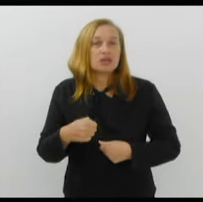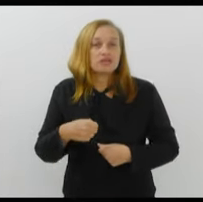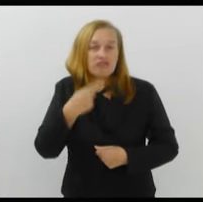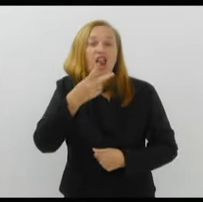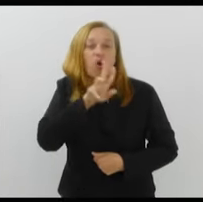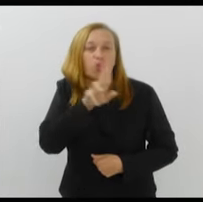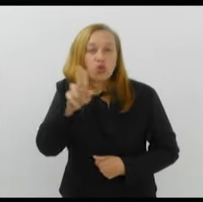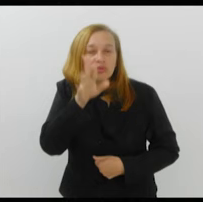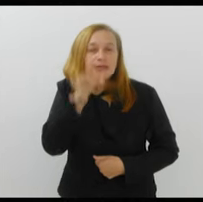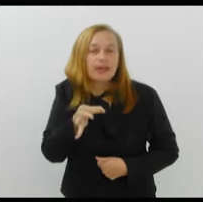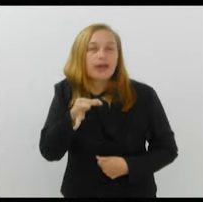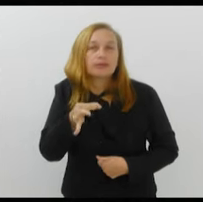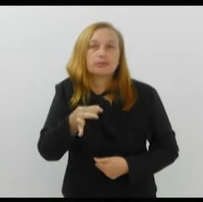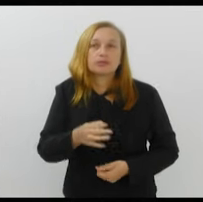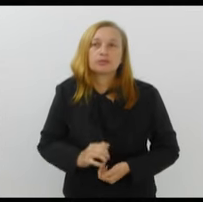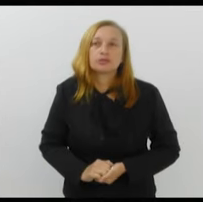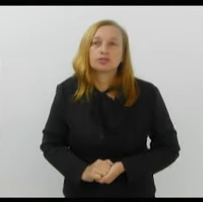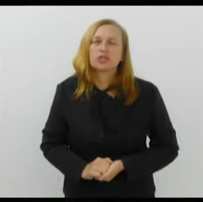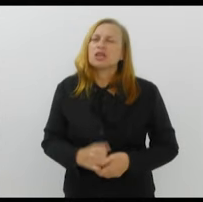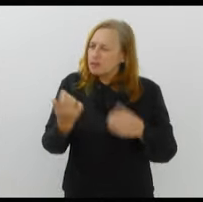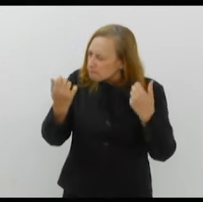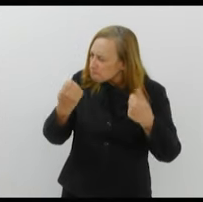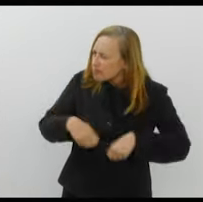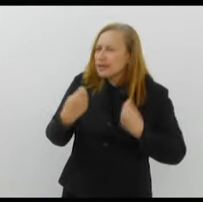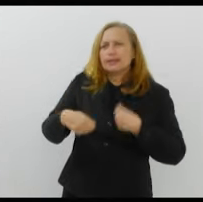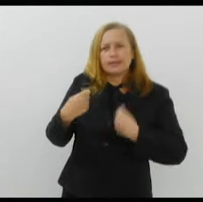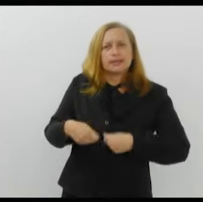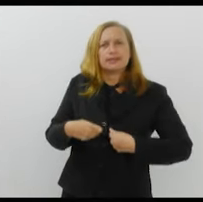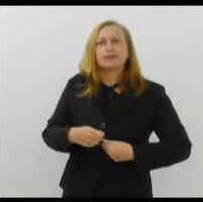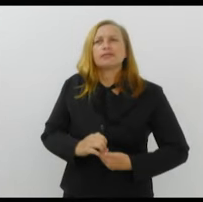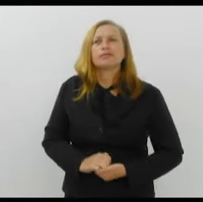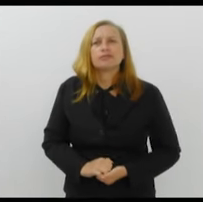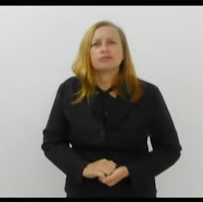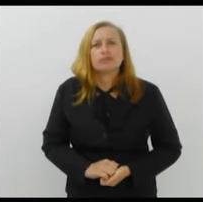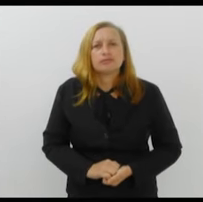bois. A gente precisa